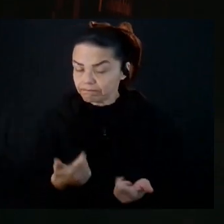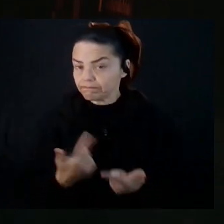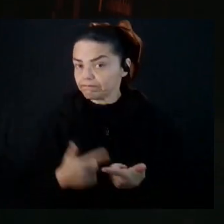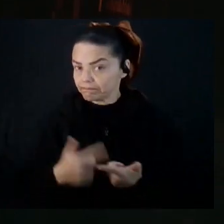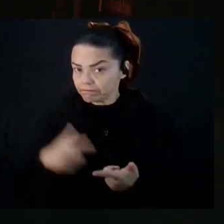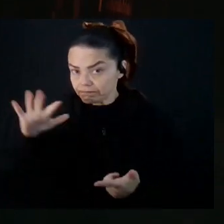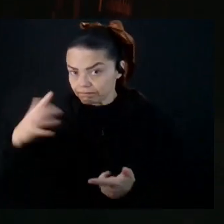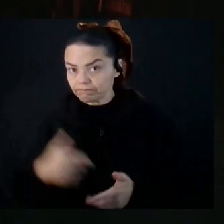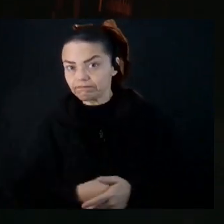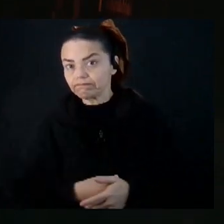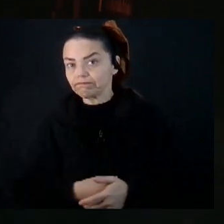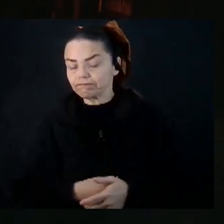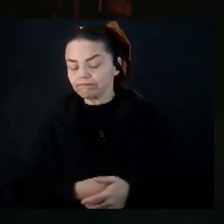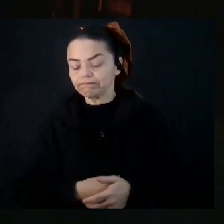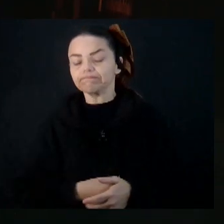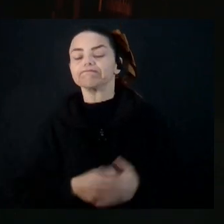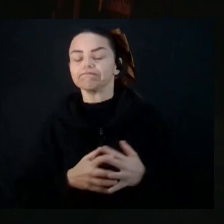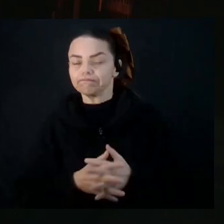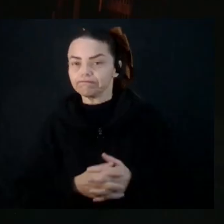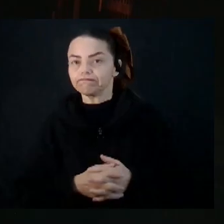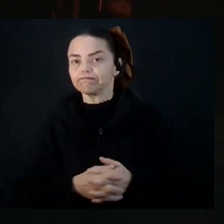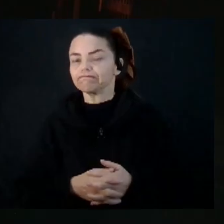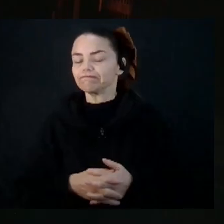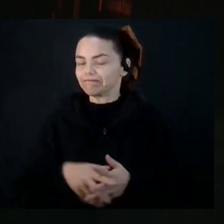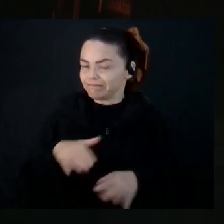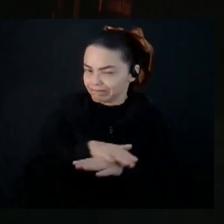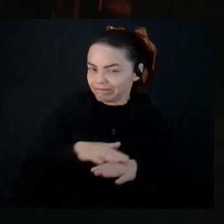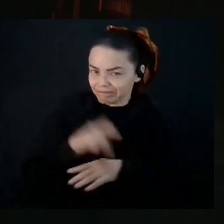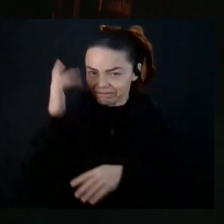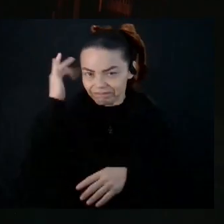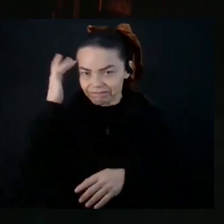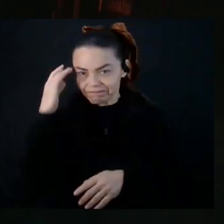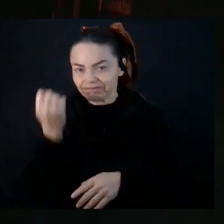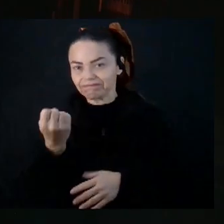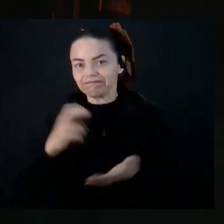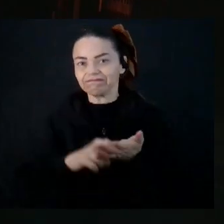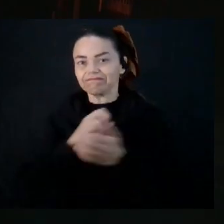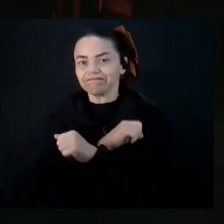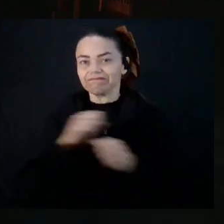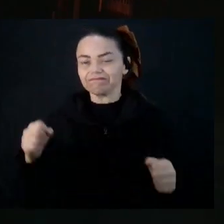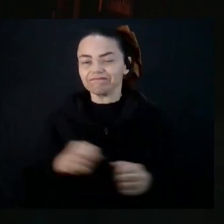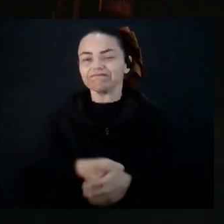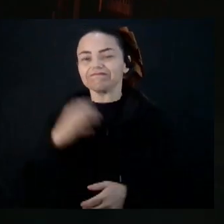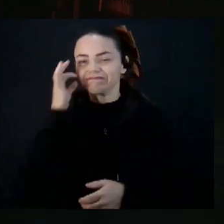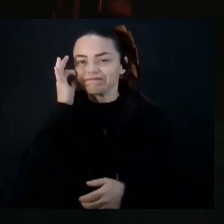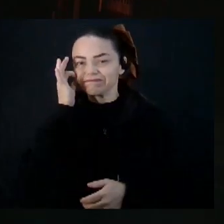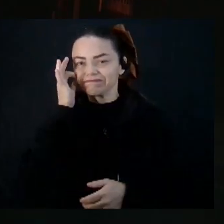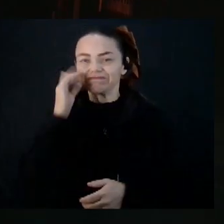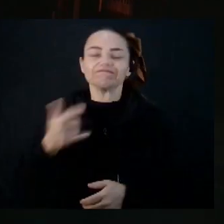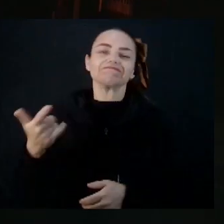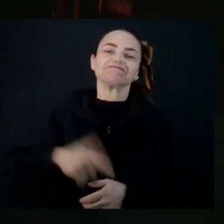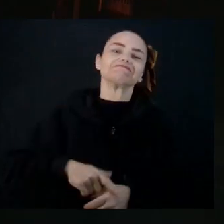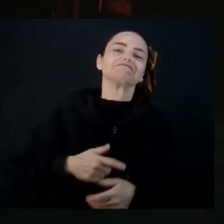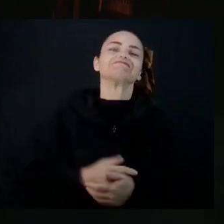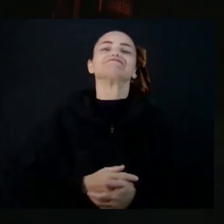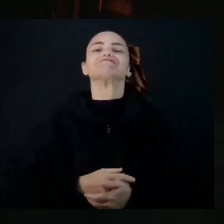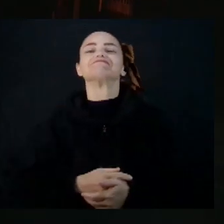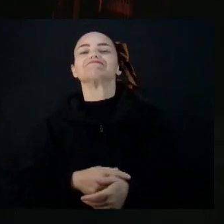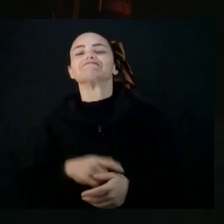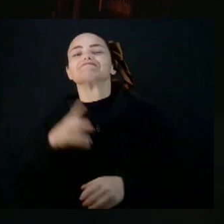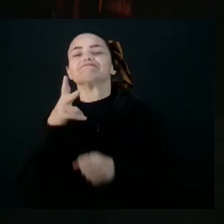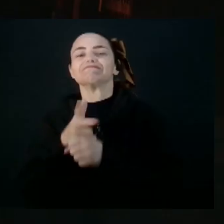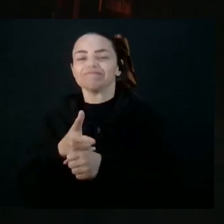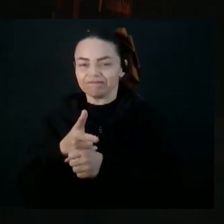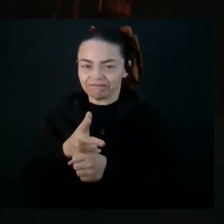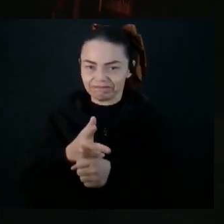gente, será? Vamos conversar amanhã, a partir das 8 da manhã, ao vivo, em mais uma edição do nosso Estúdio